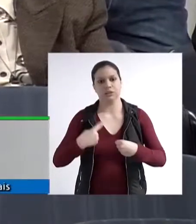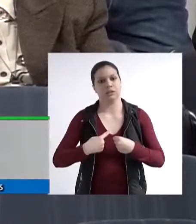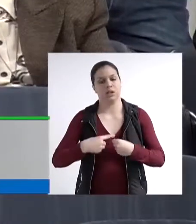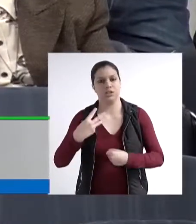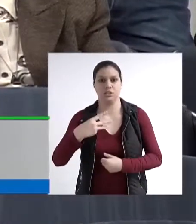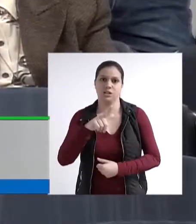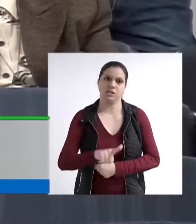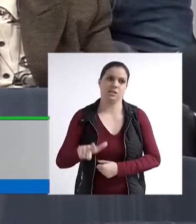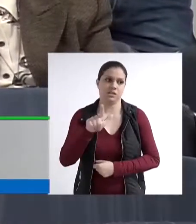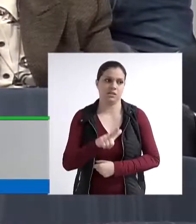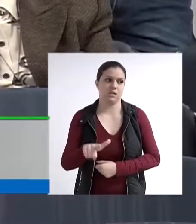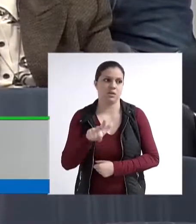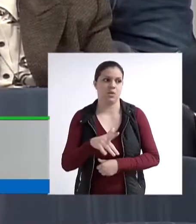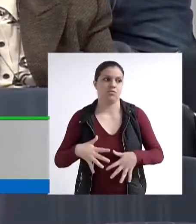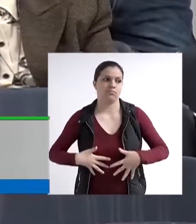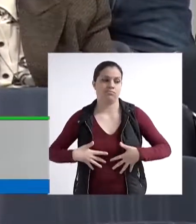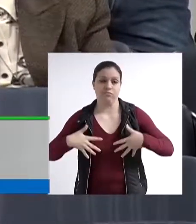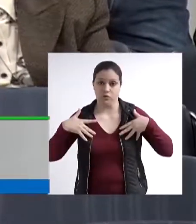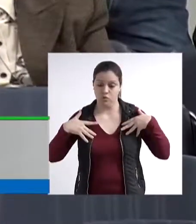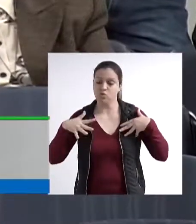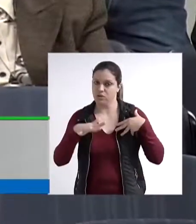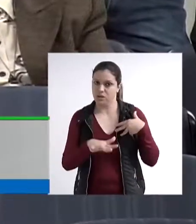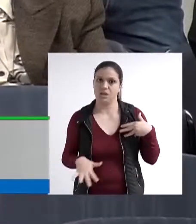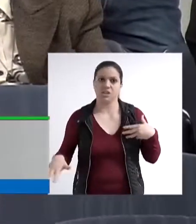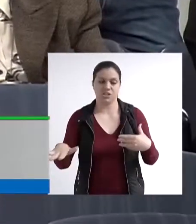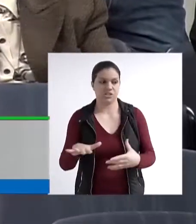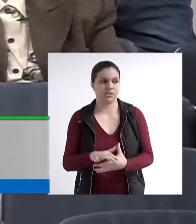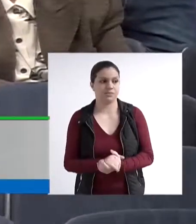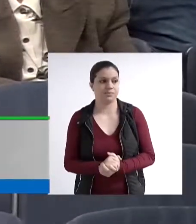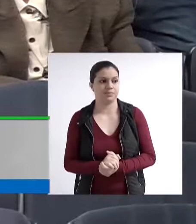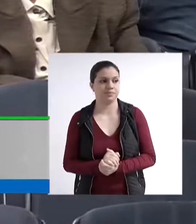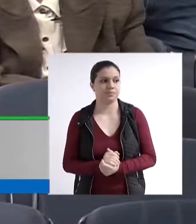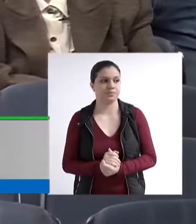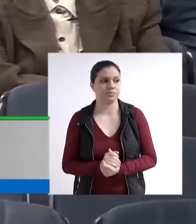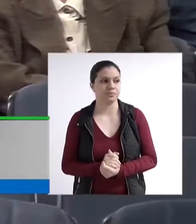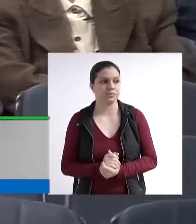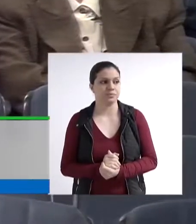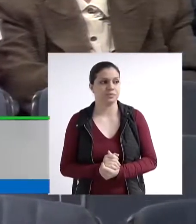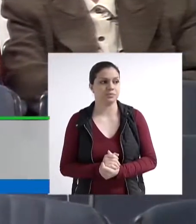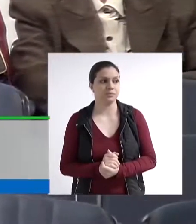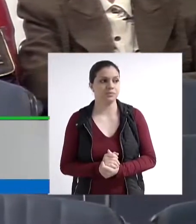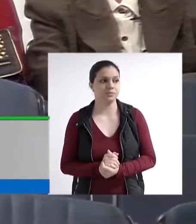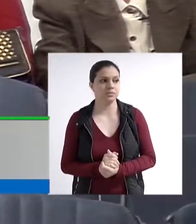orgulha a nossa macro-região. O Hospital Nossa Senhora Auxiliadora,